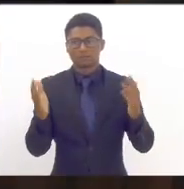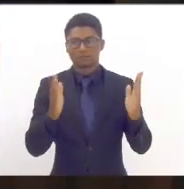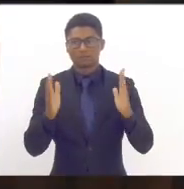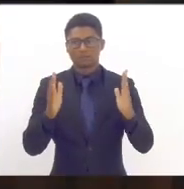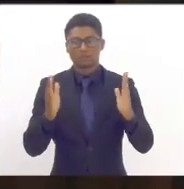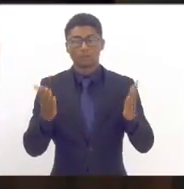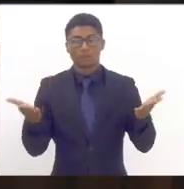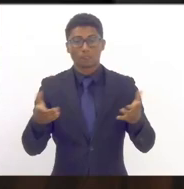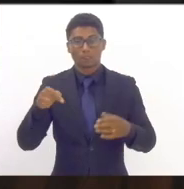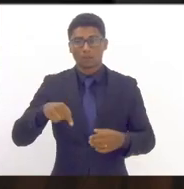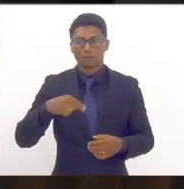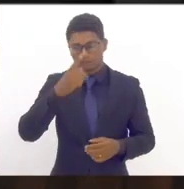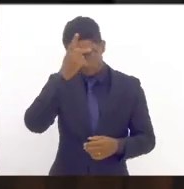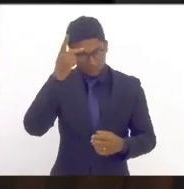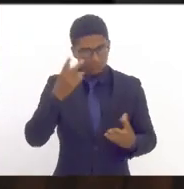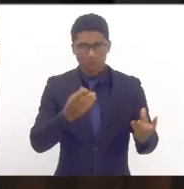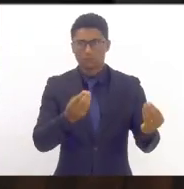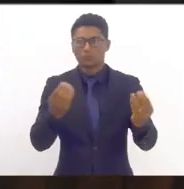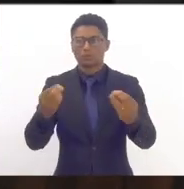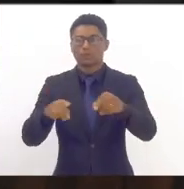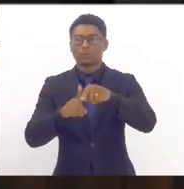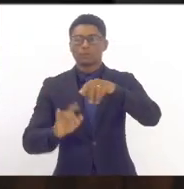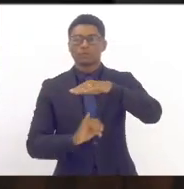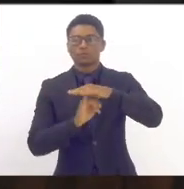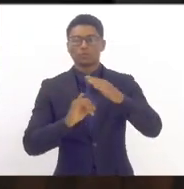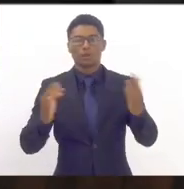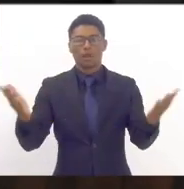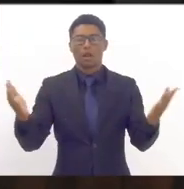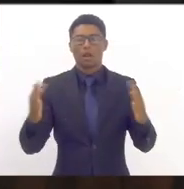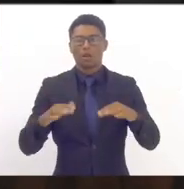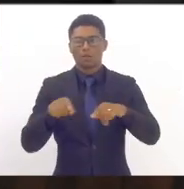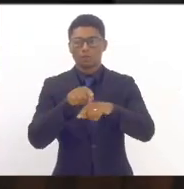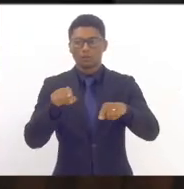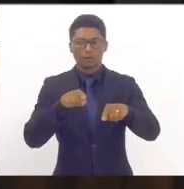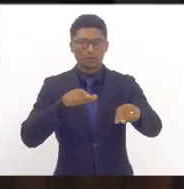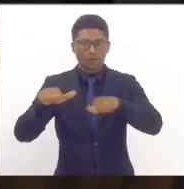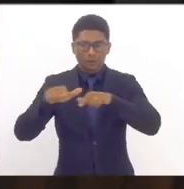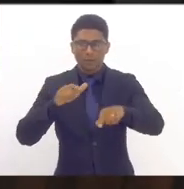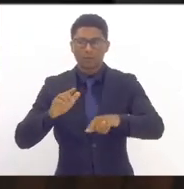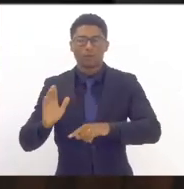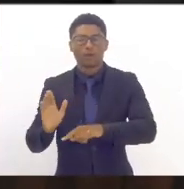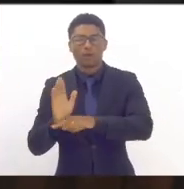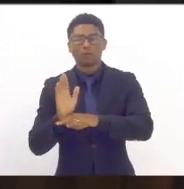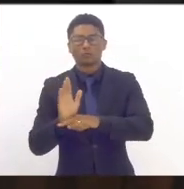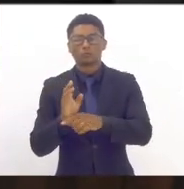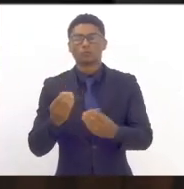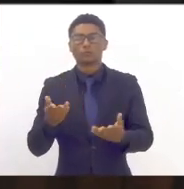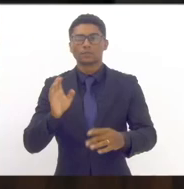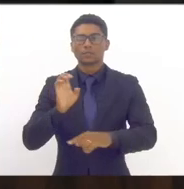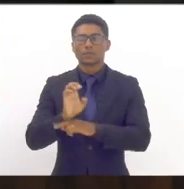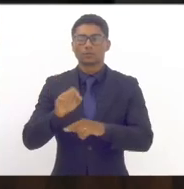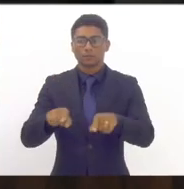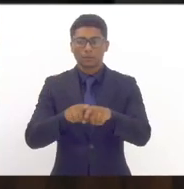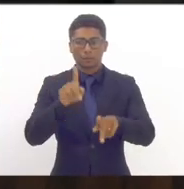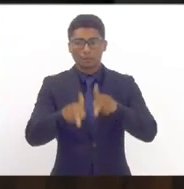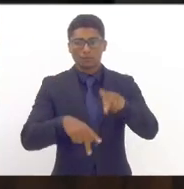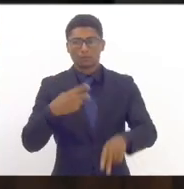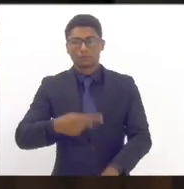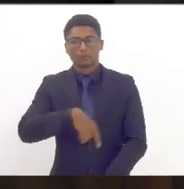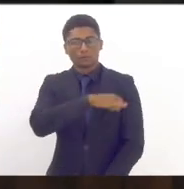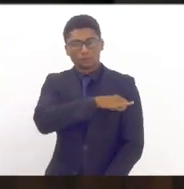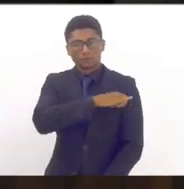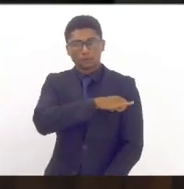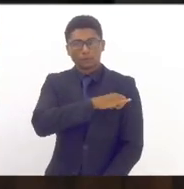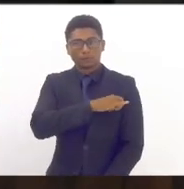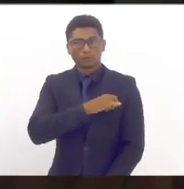nesses últimos dias, muitas pessoas e instituições que contribuíram com seu trabalho para que o Estado e a população fluminense enfrentassem os enormes